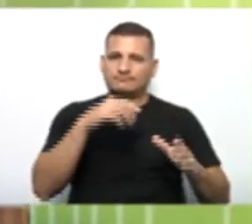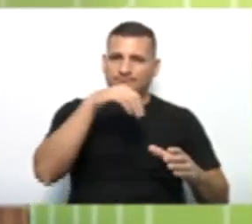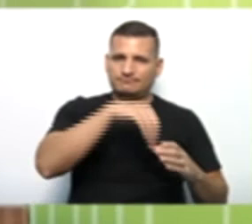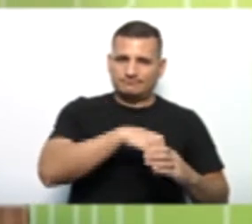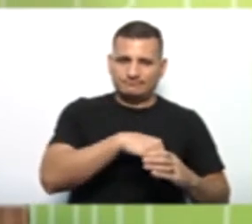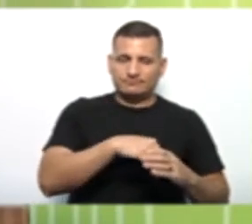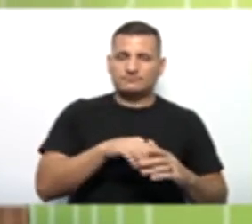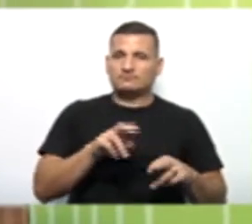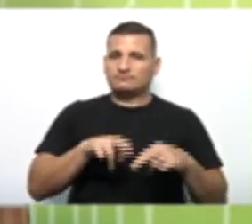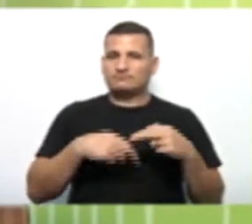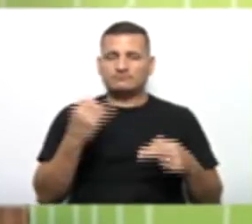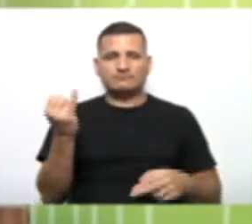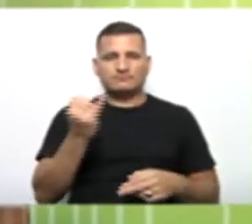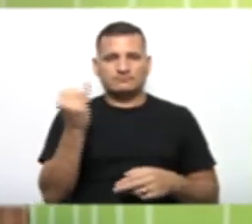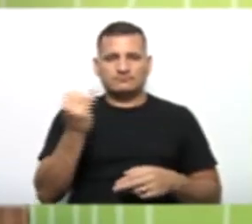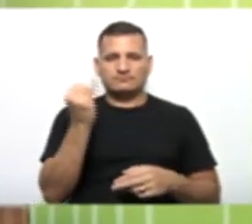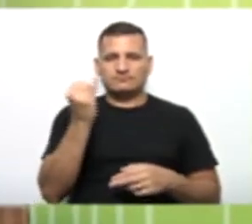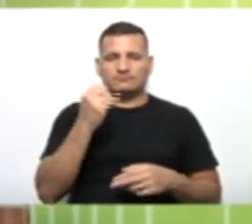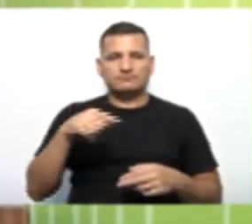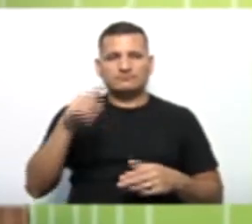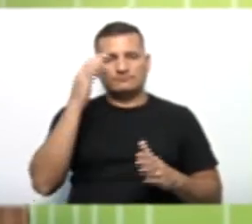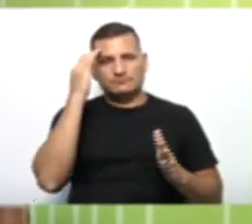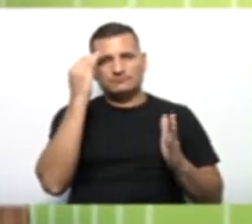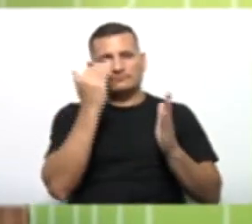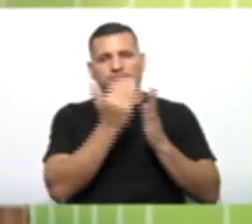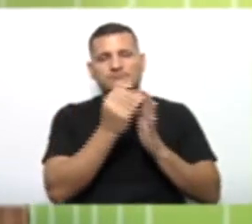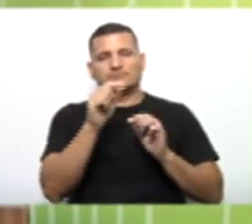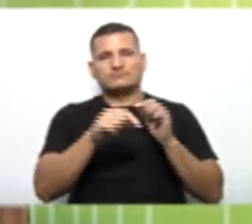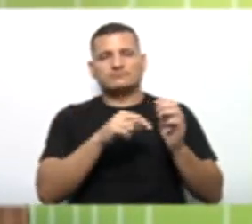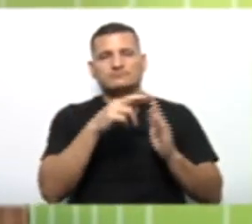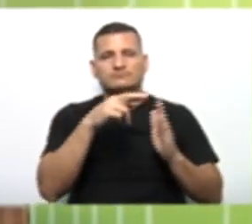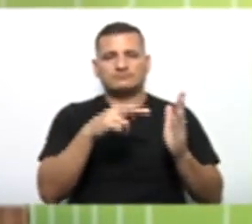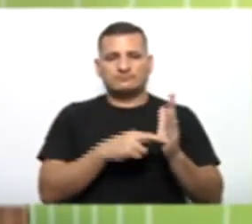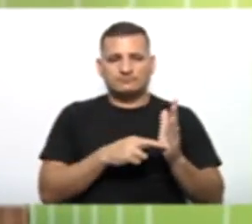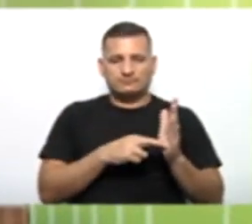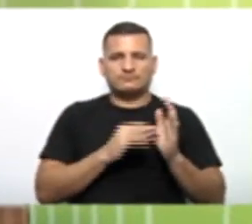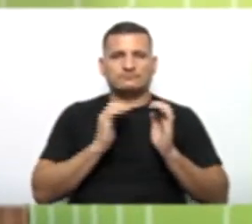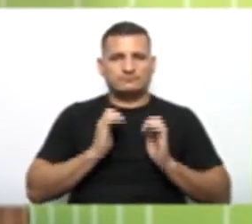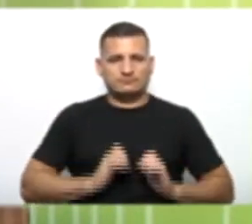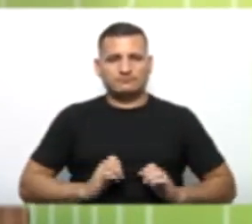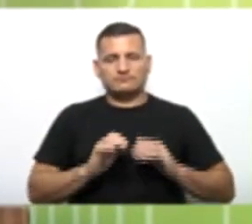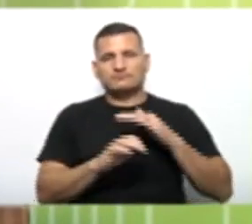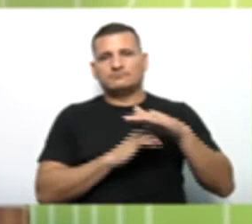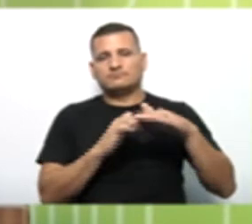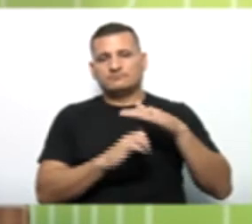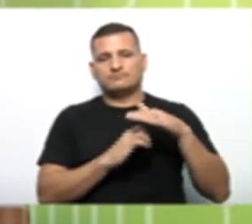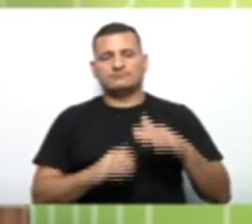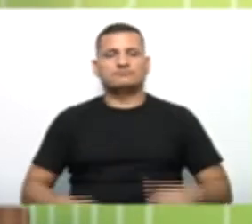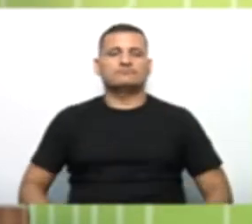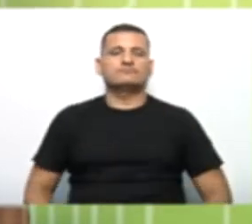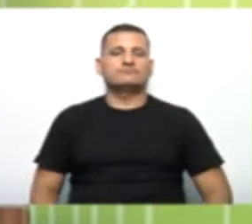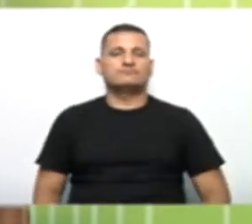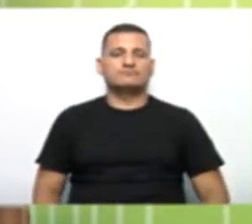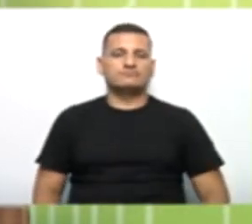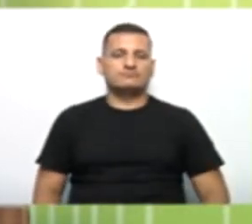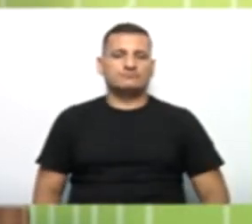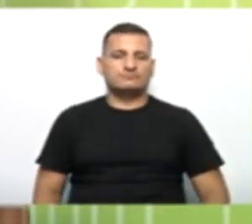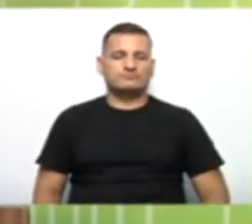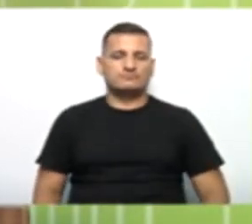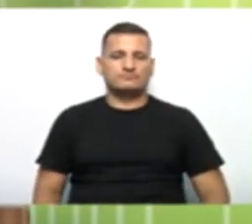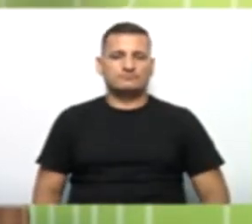por isso é importantíssimo seguir à risca aquilo que está previsto no código de ética da instituição que vocês